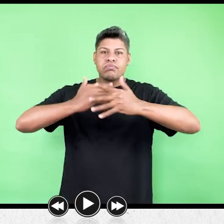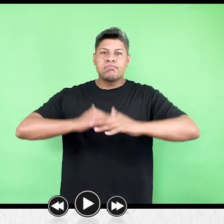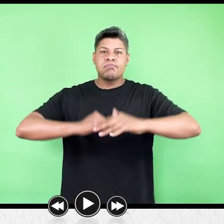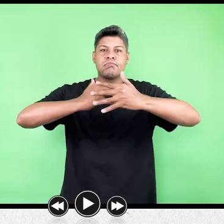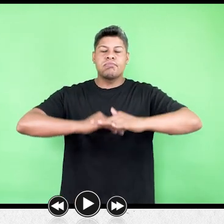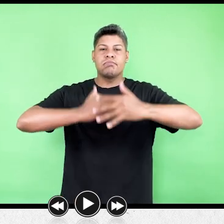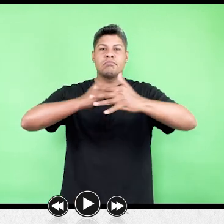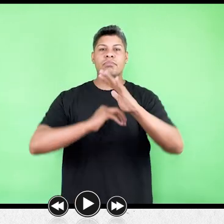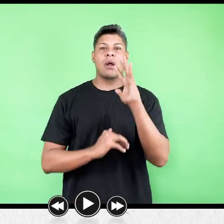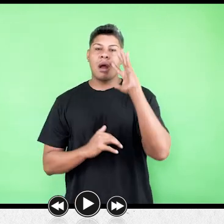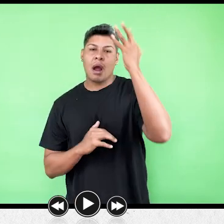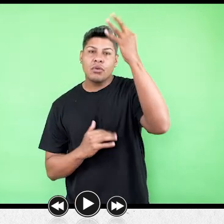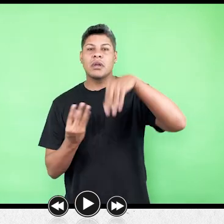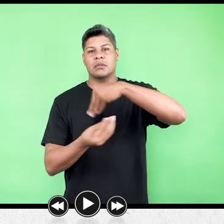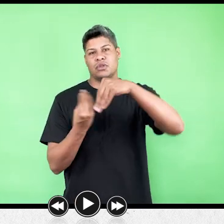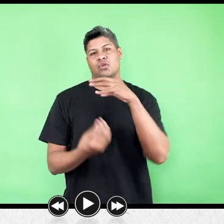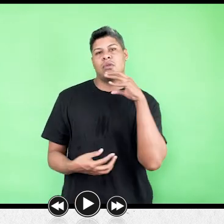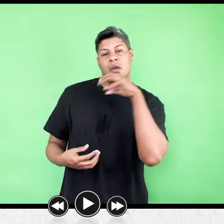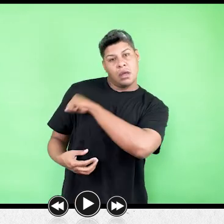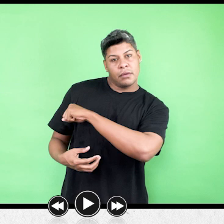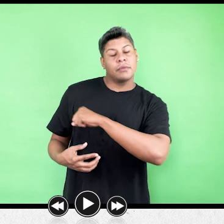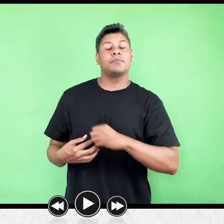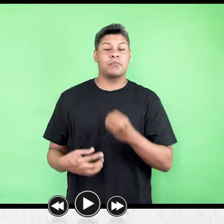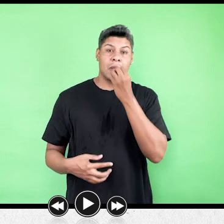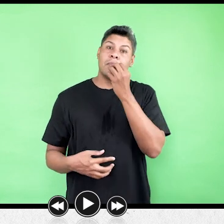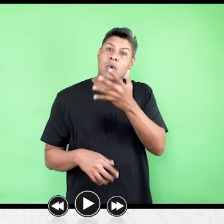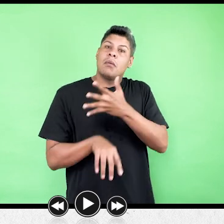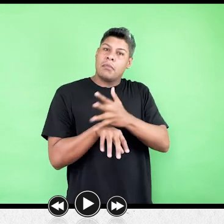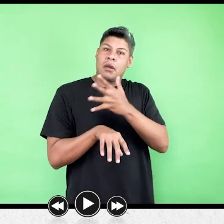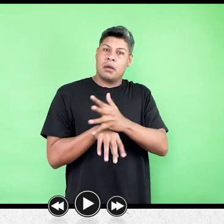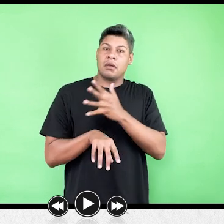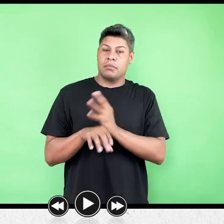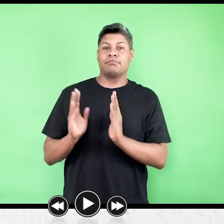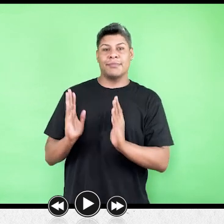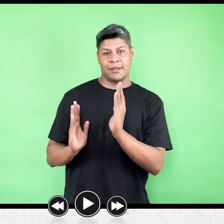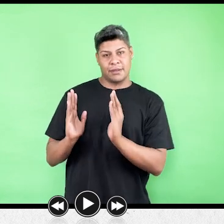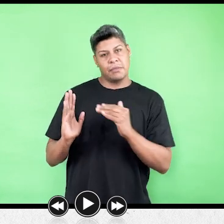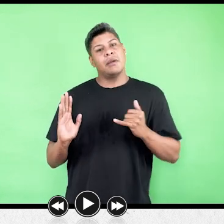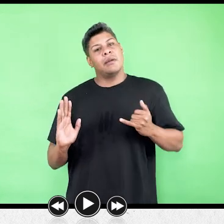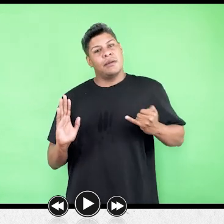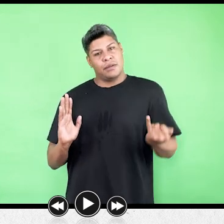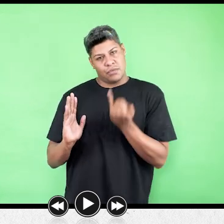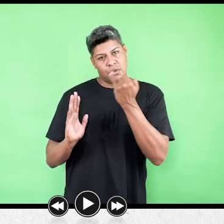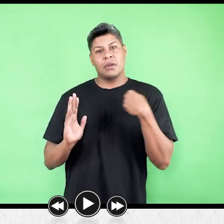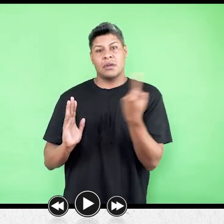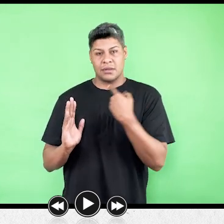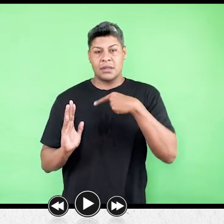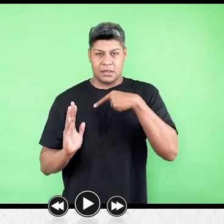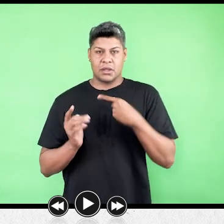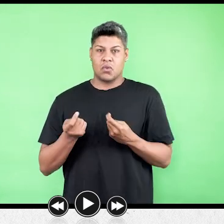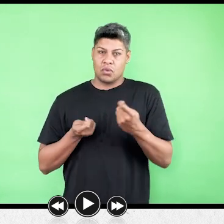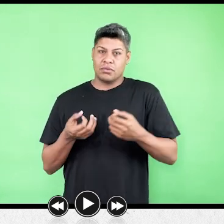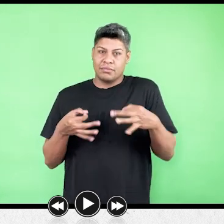da água com o coagulante. E aí, como uma boa prática dentro dessa etapa de coagulação, é importante, a gente ter um controle